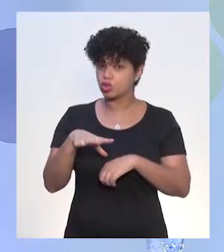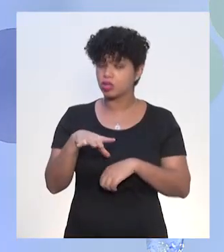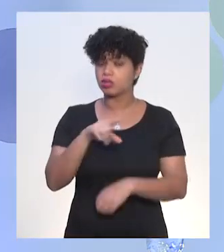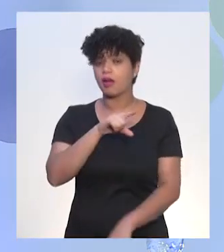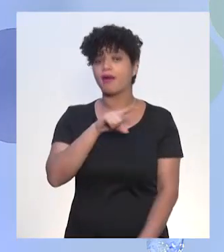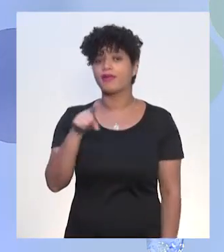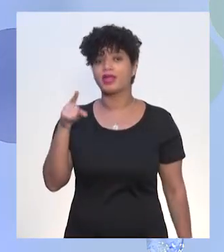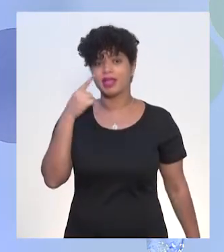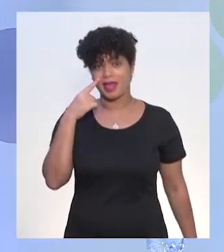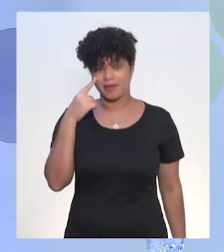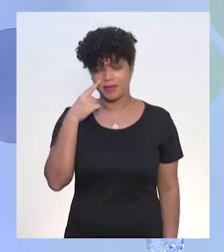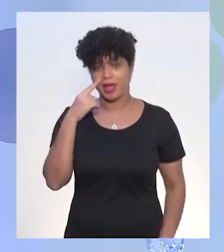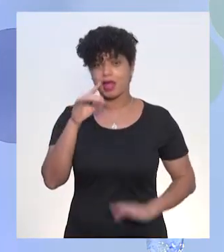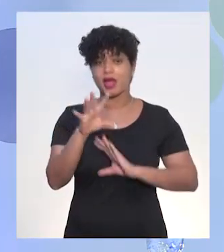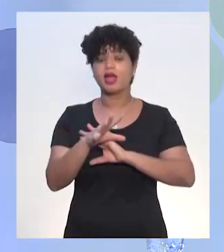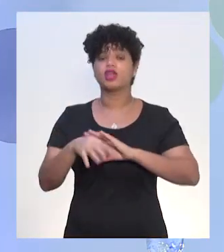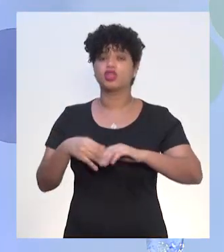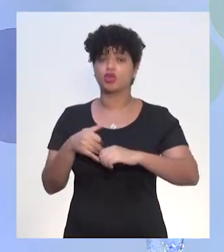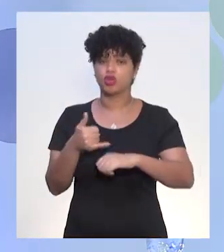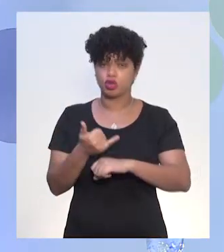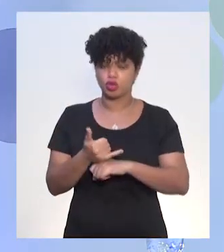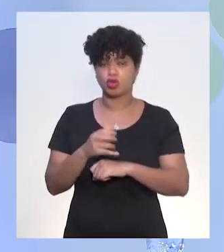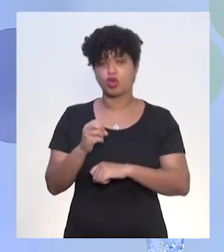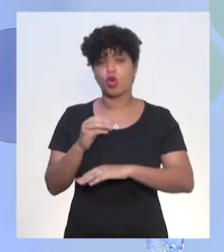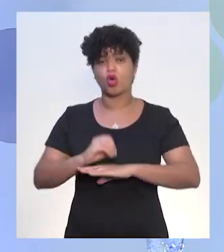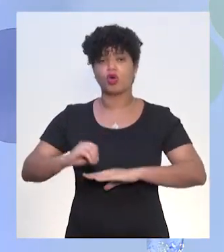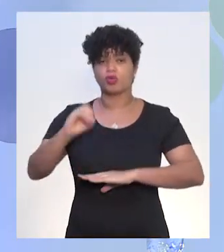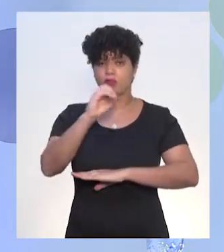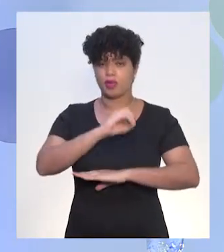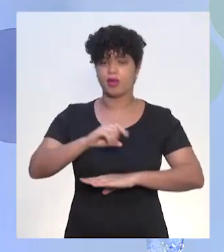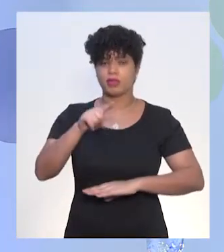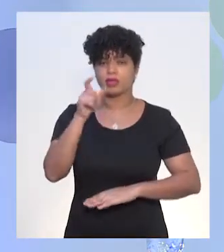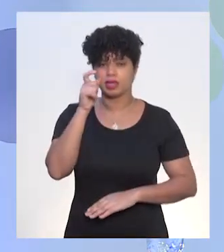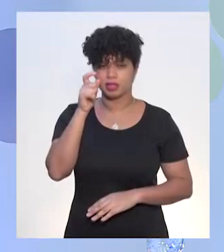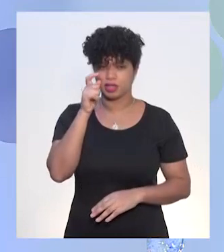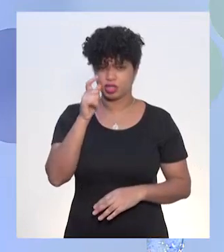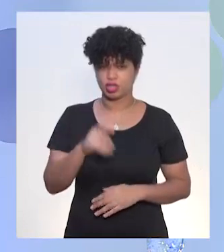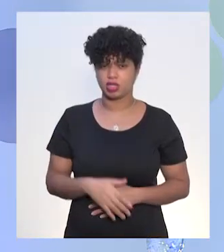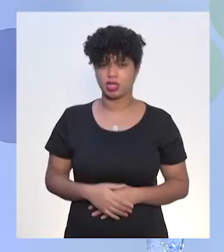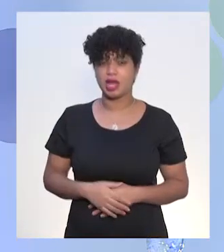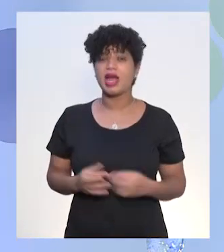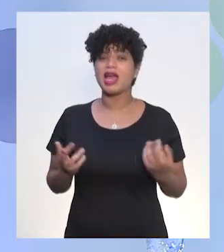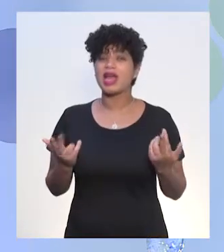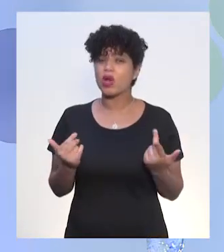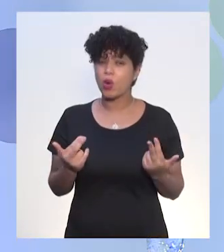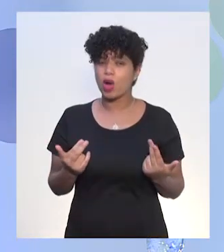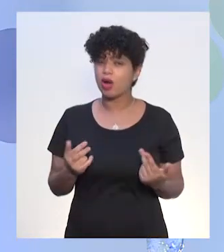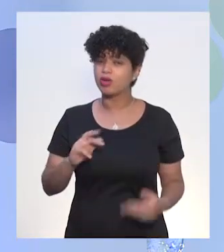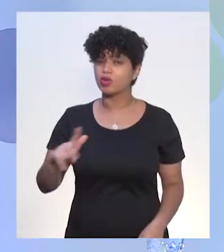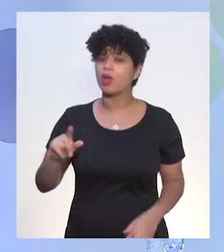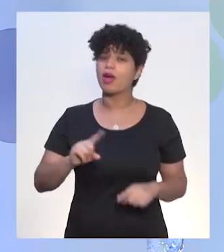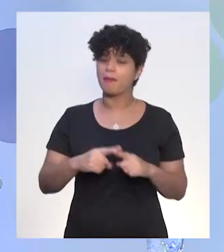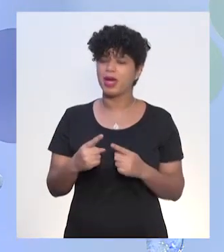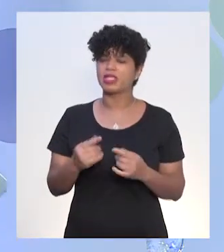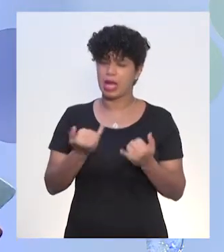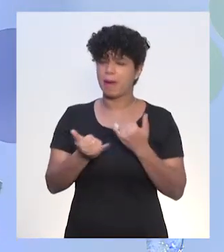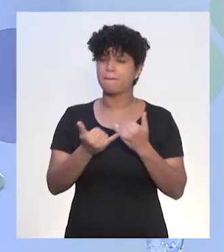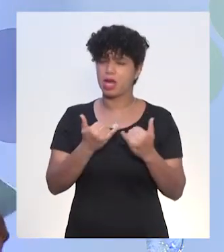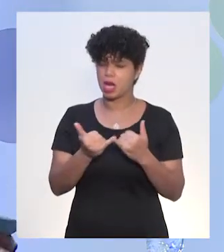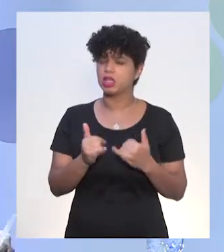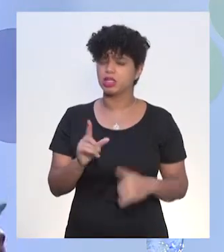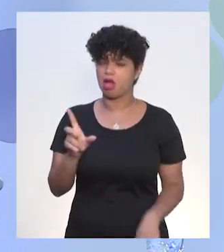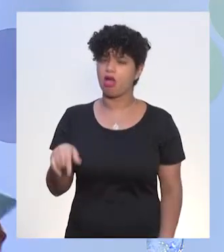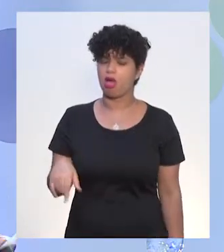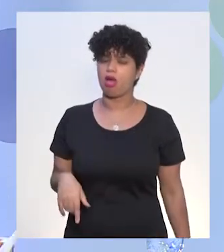olharem no canal do centro de mídias que mostra é paralela não é igual a dinâmica Mas é bem parecida